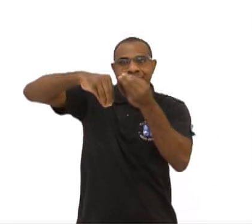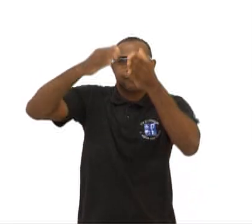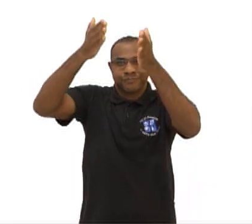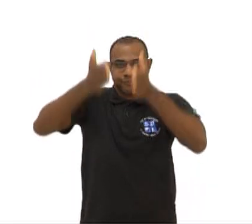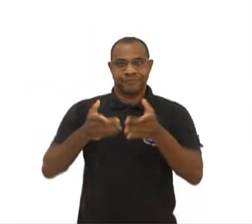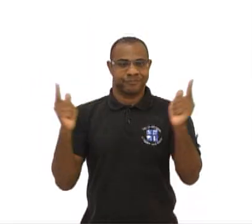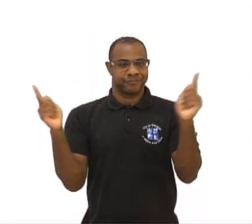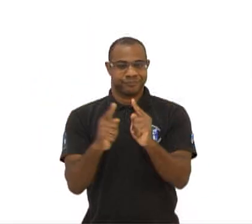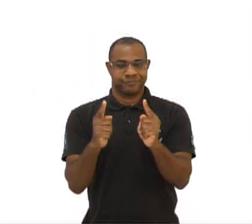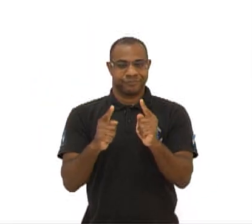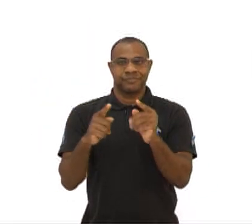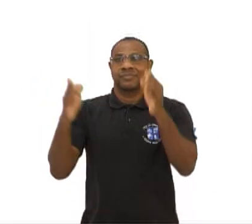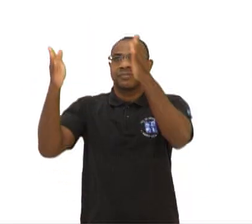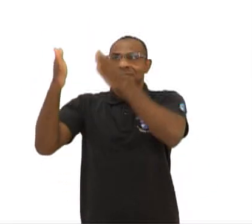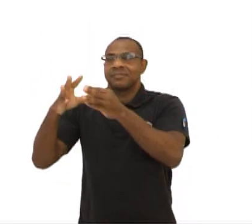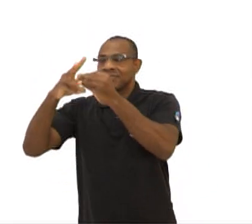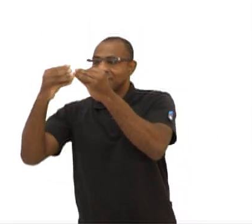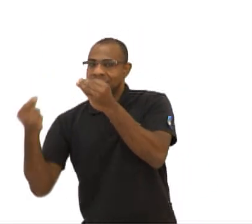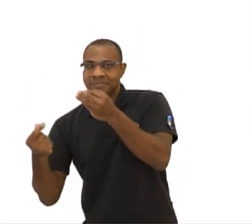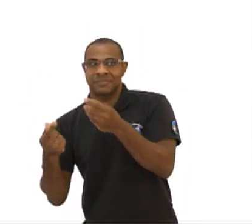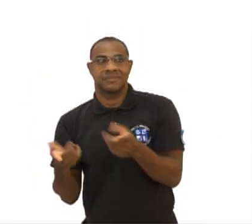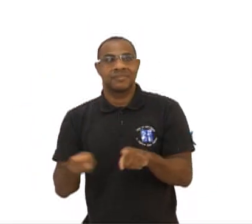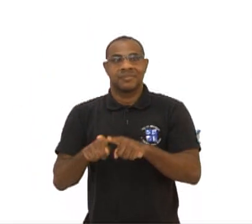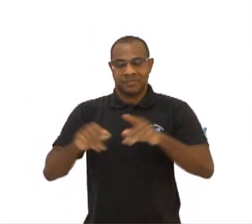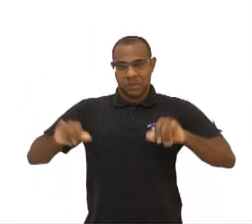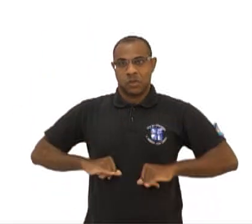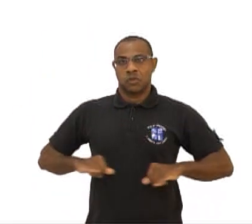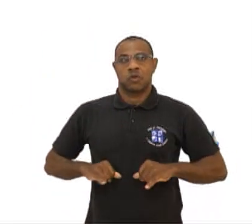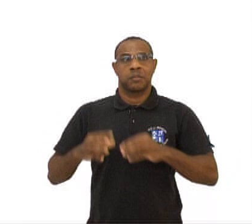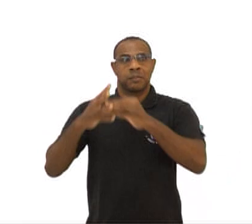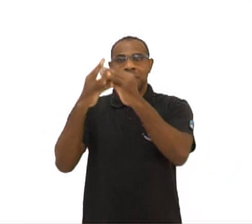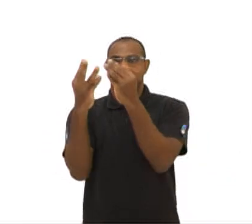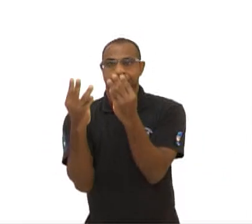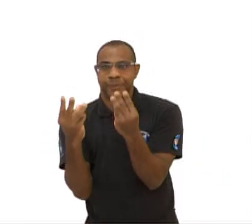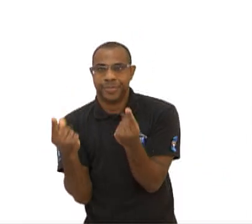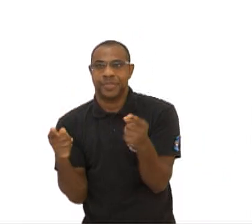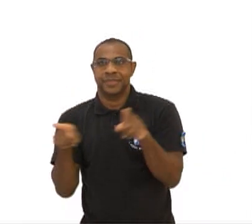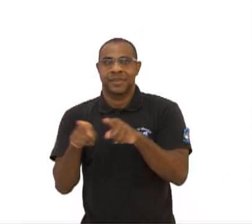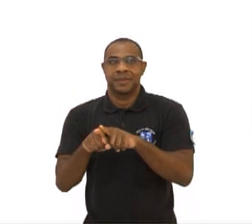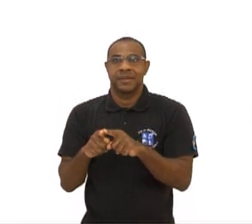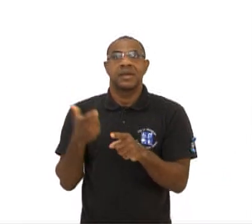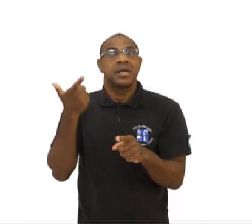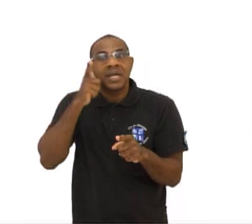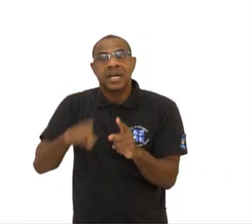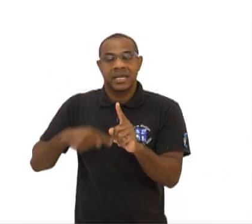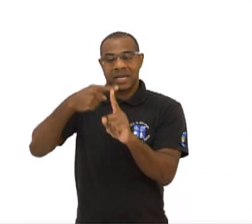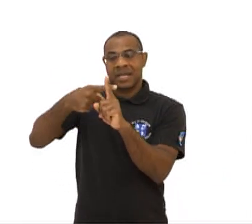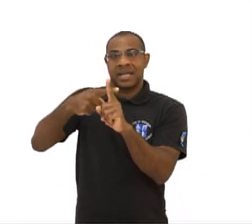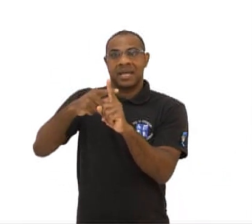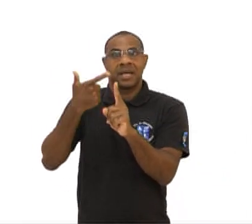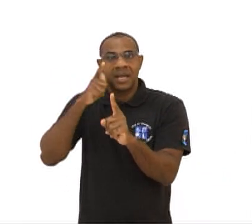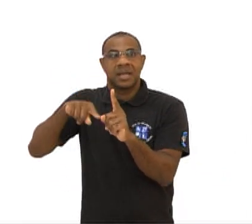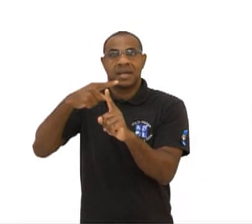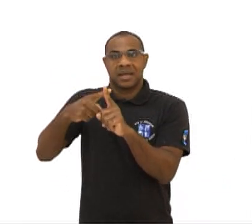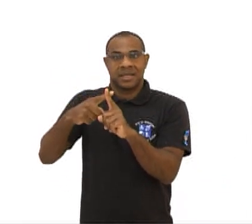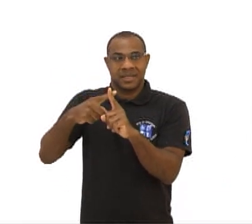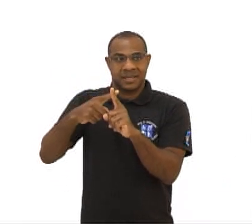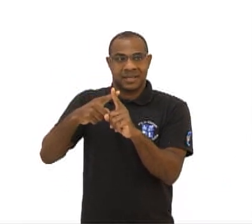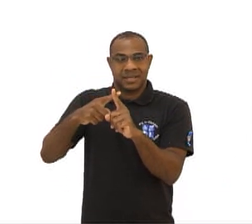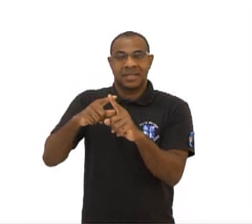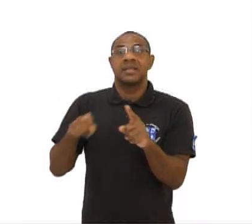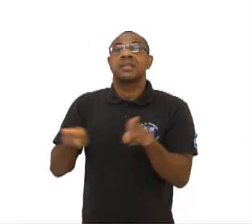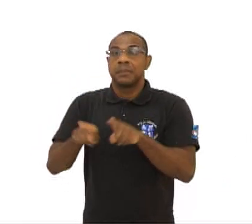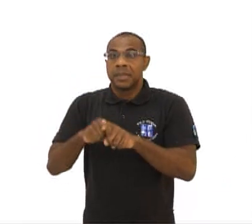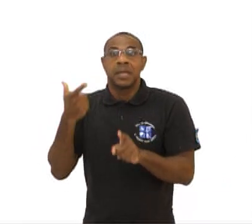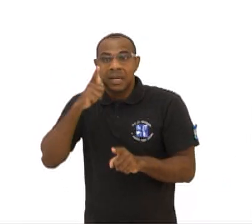Então, ó, o agente oxidante, ele sofre redução, ele provoca a oxidação, ganha elétrons e seu NOx diminui. Ganha